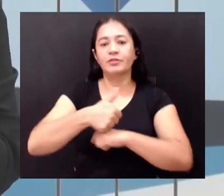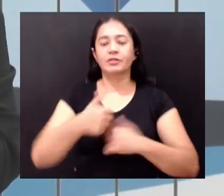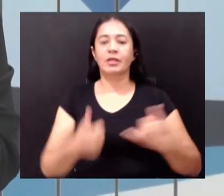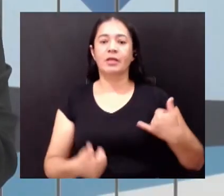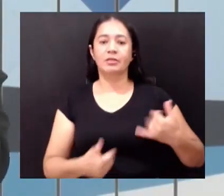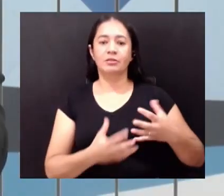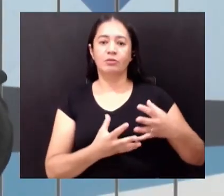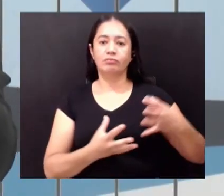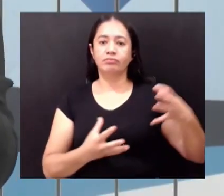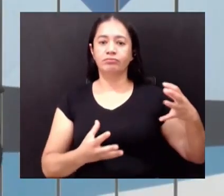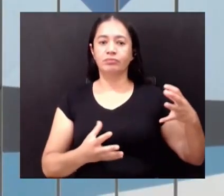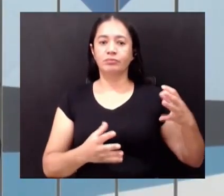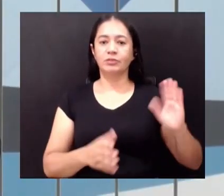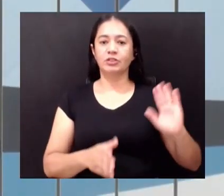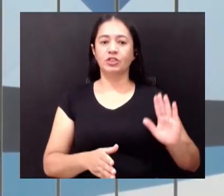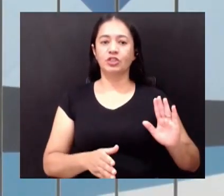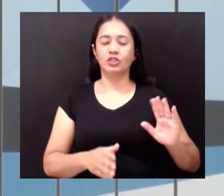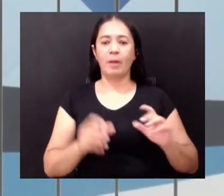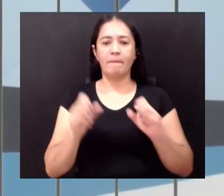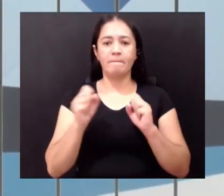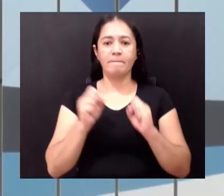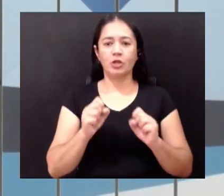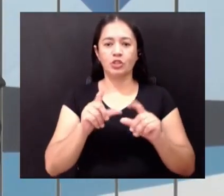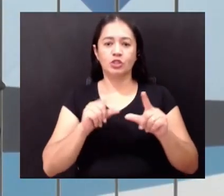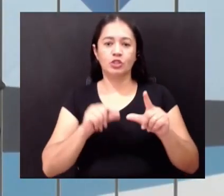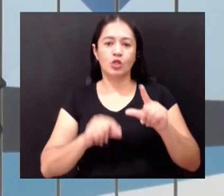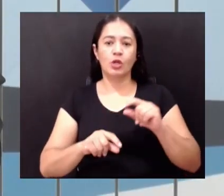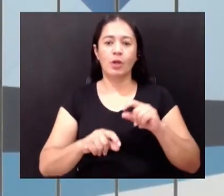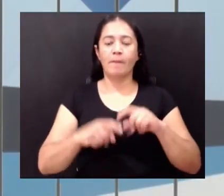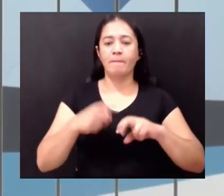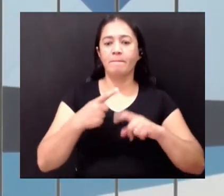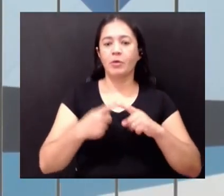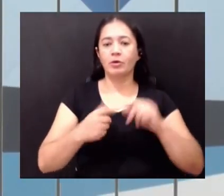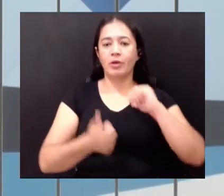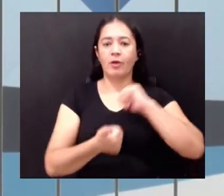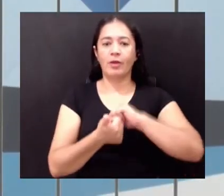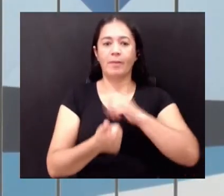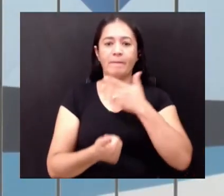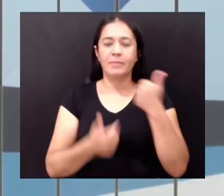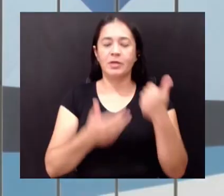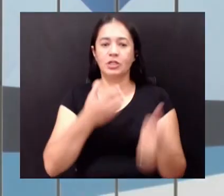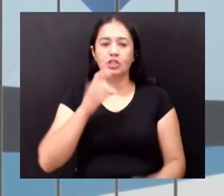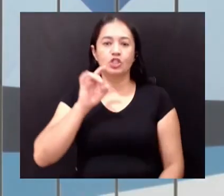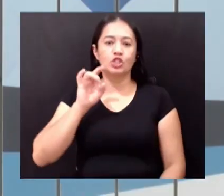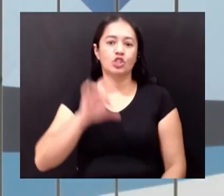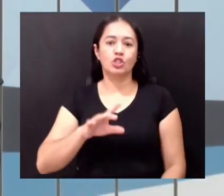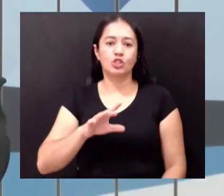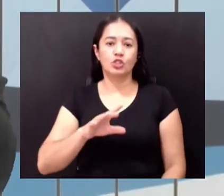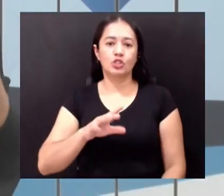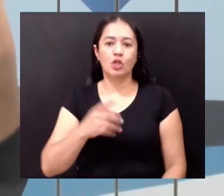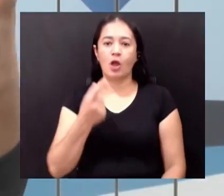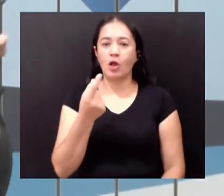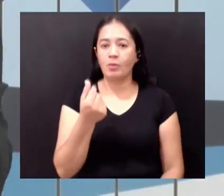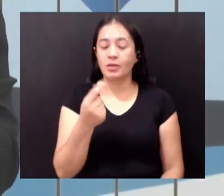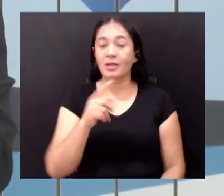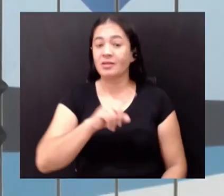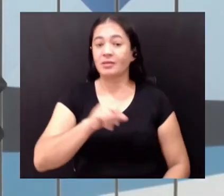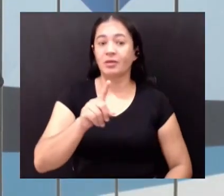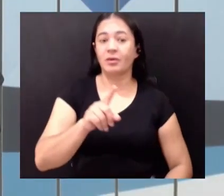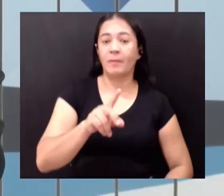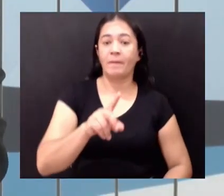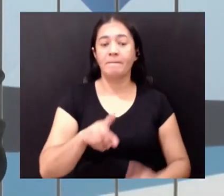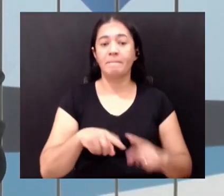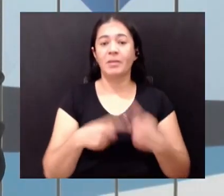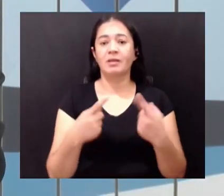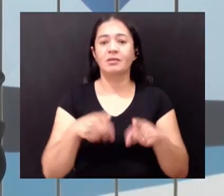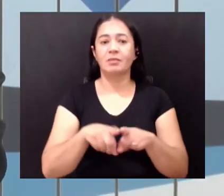podem escolher para onde ir, né? Então não vão se direcionar só pela remuneração, só pelo salário, mas também por conseguir administrar com